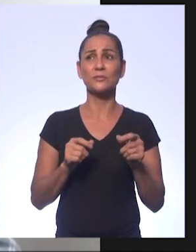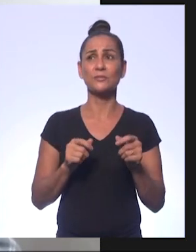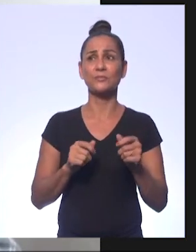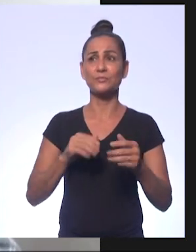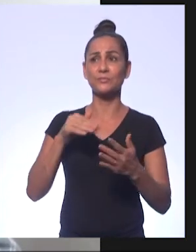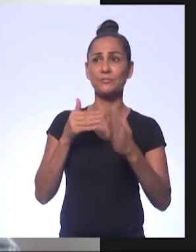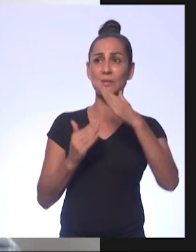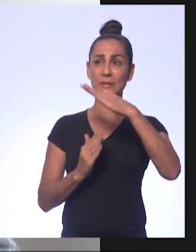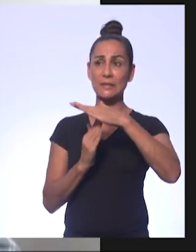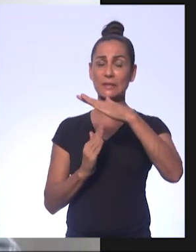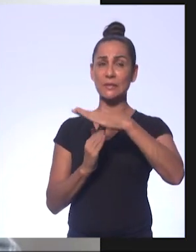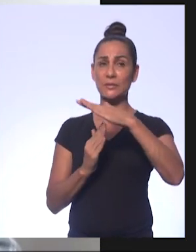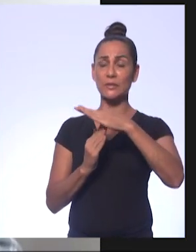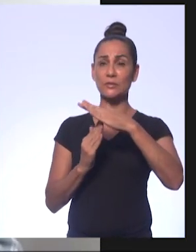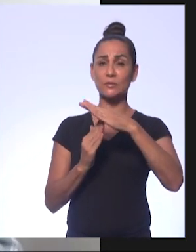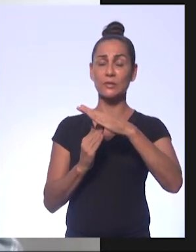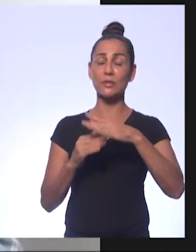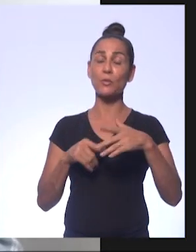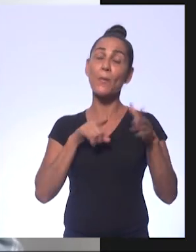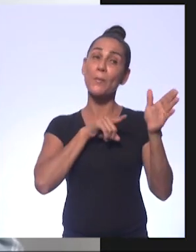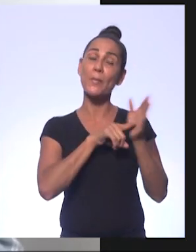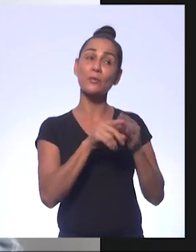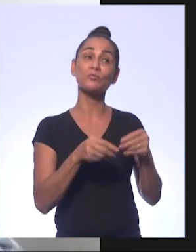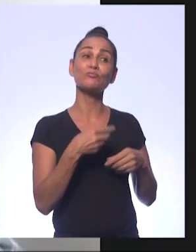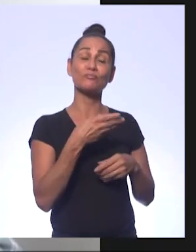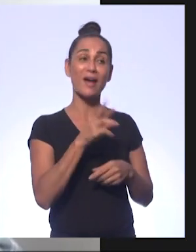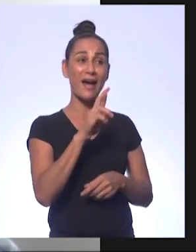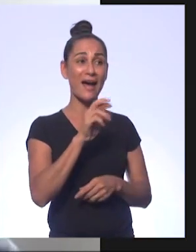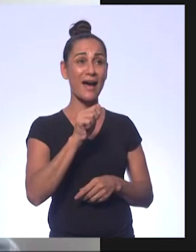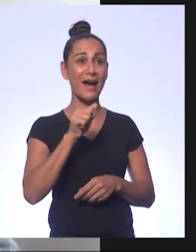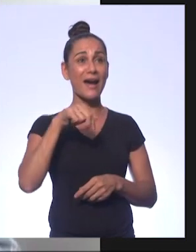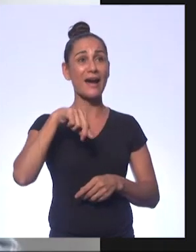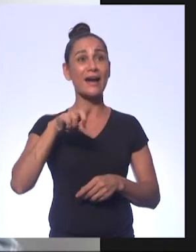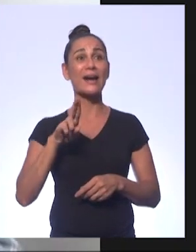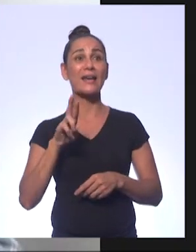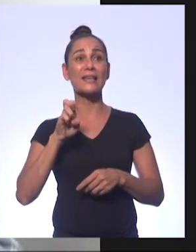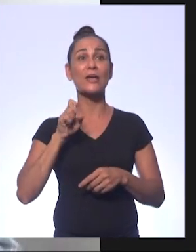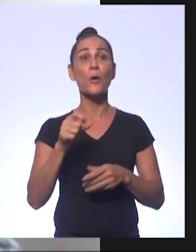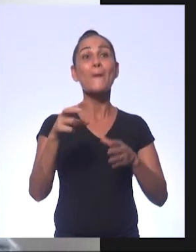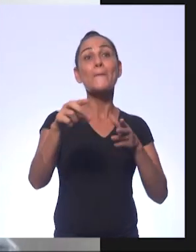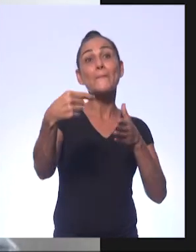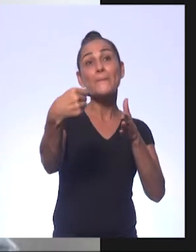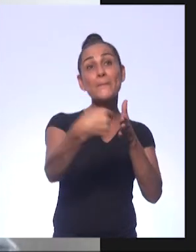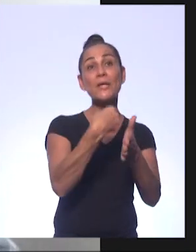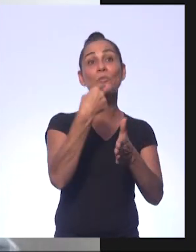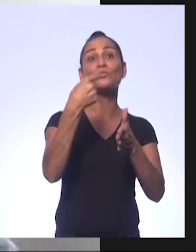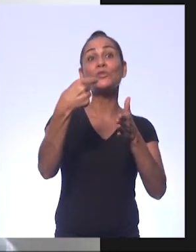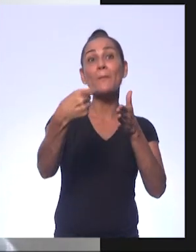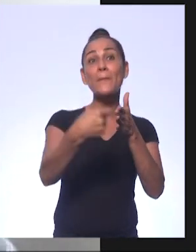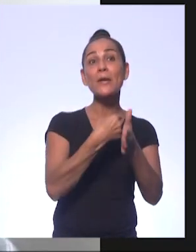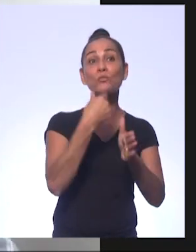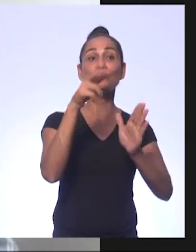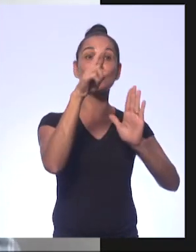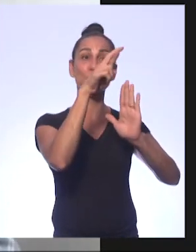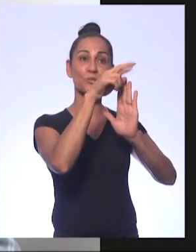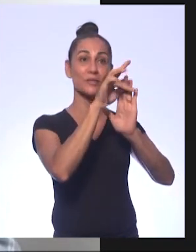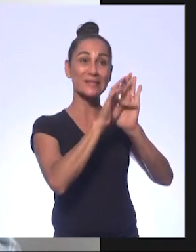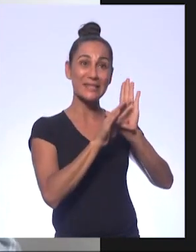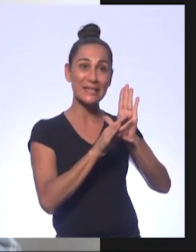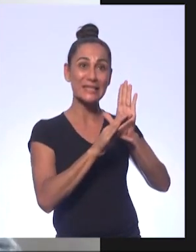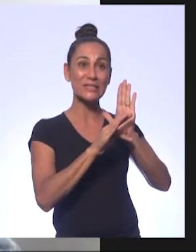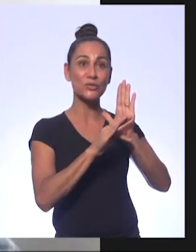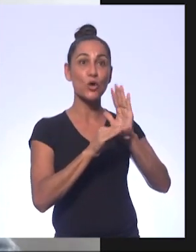e aí eu te devolvo, Raquel, é ter textos, perguntas sobre esse texto,